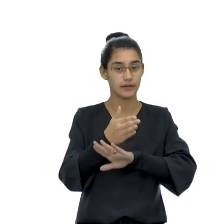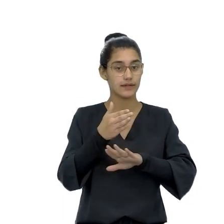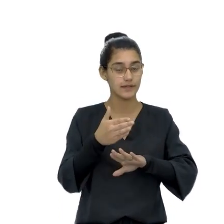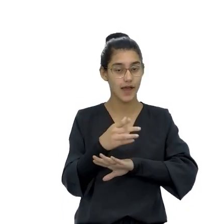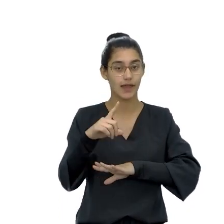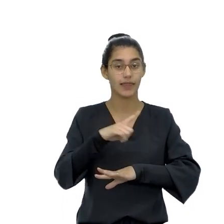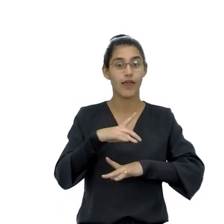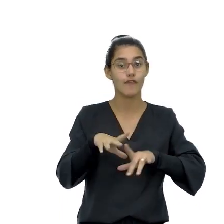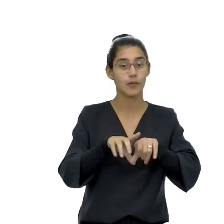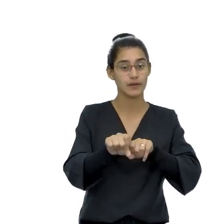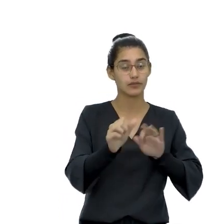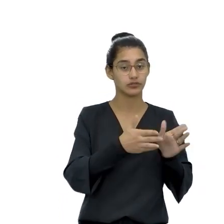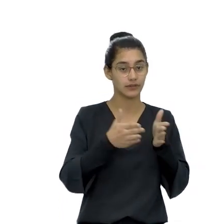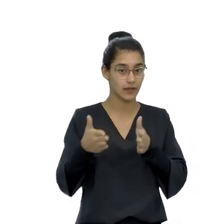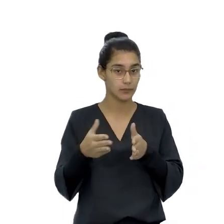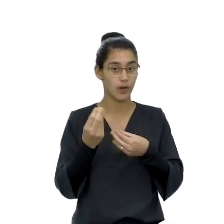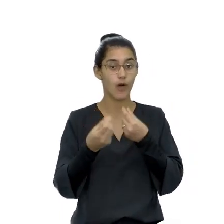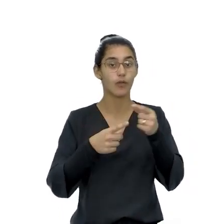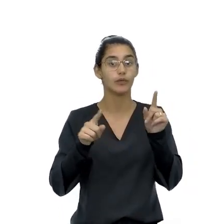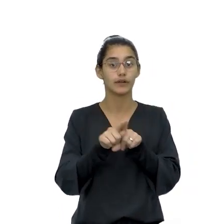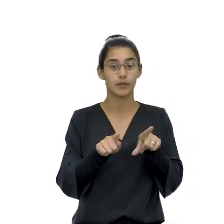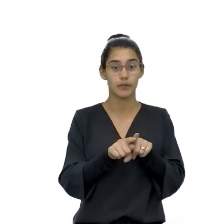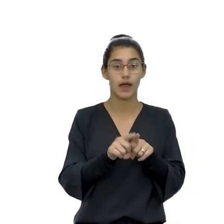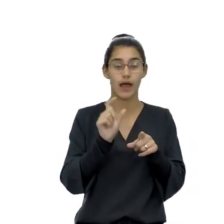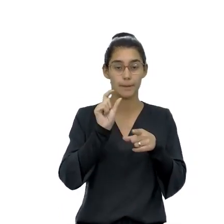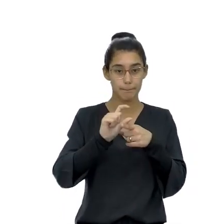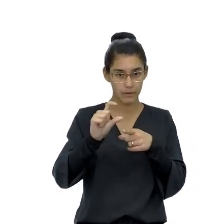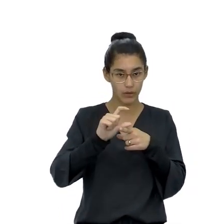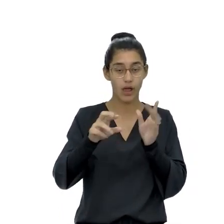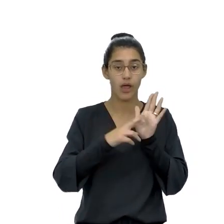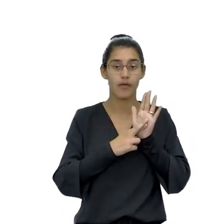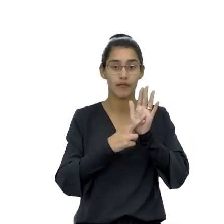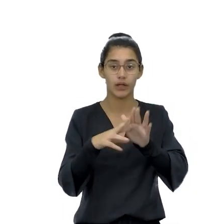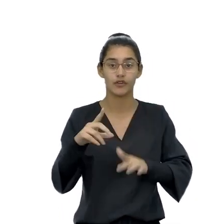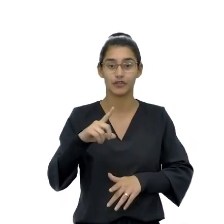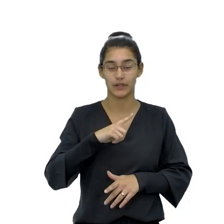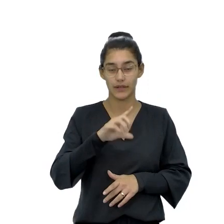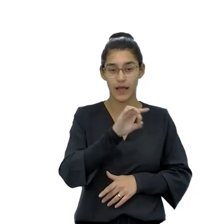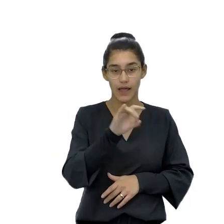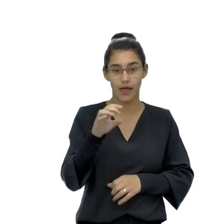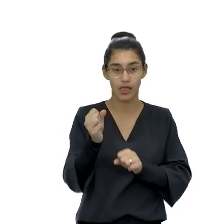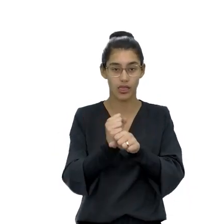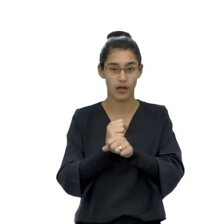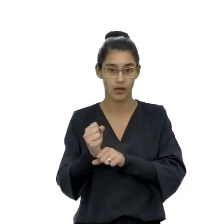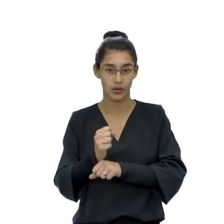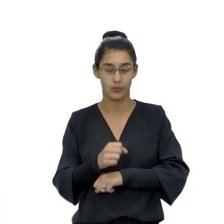tanto as formações de etapa, quanto as pílulas referentes a cada ano sério.